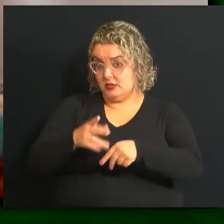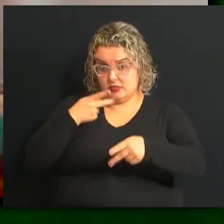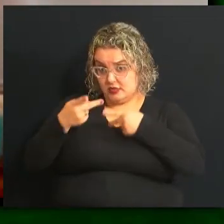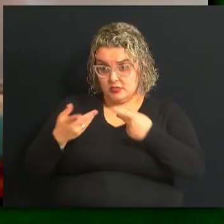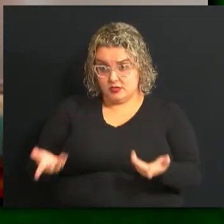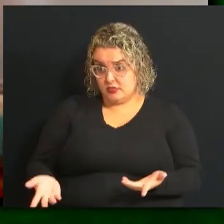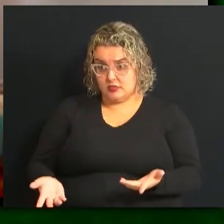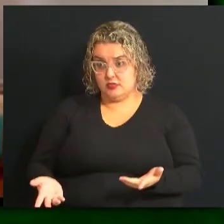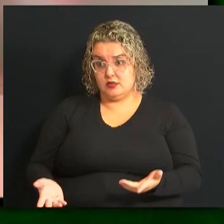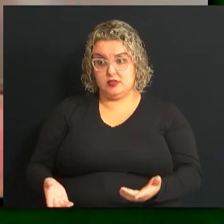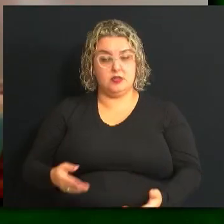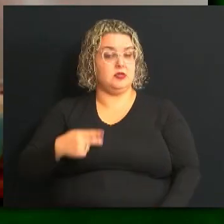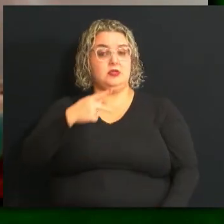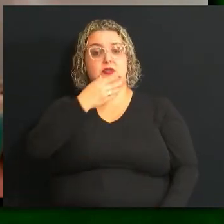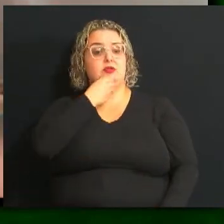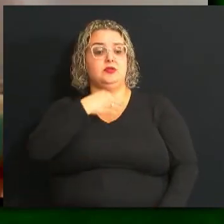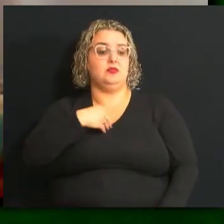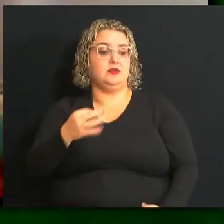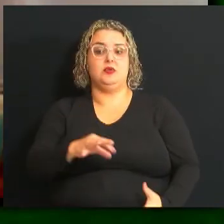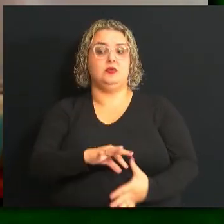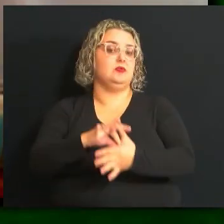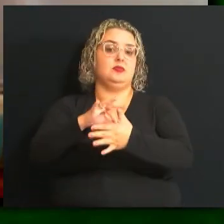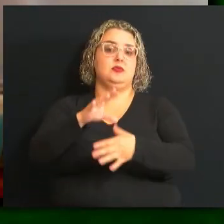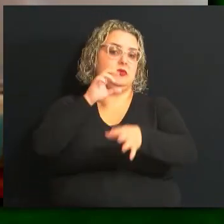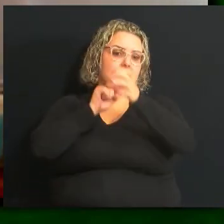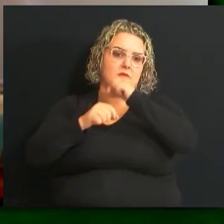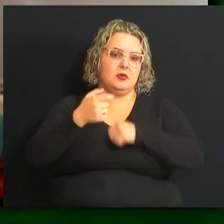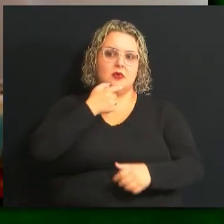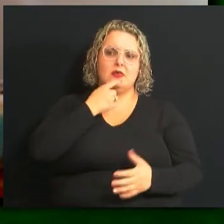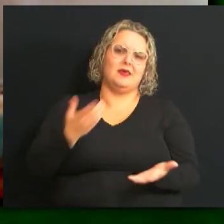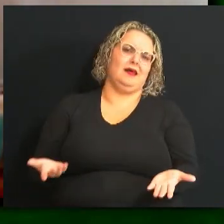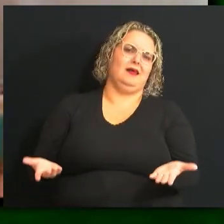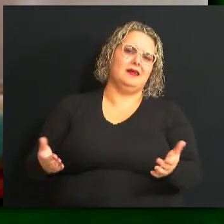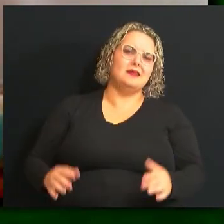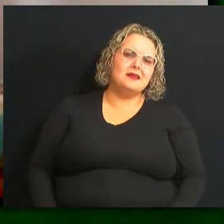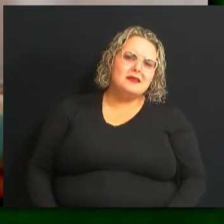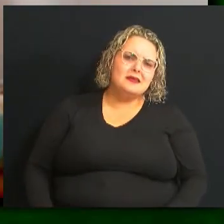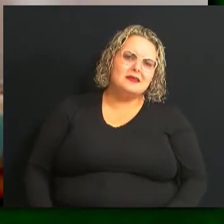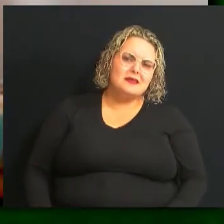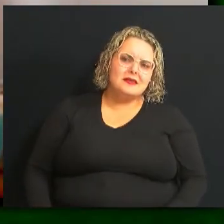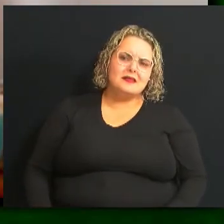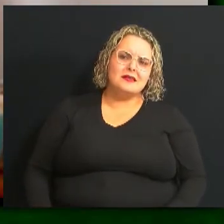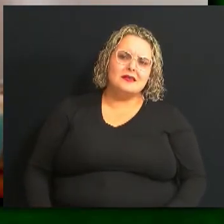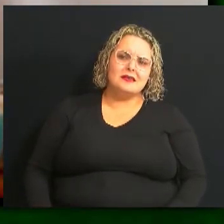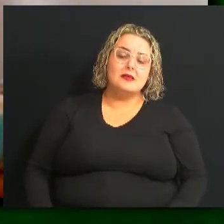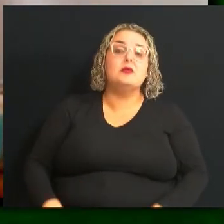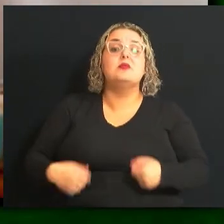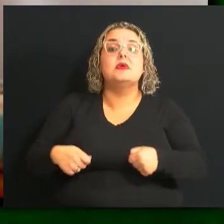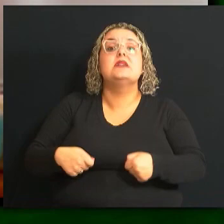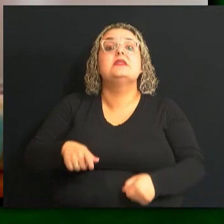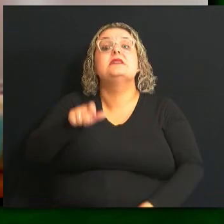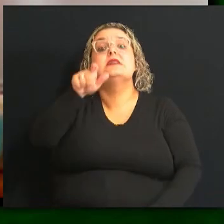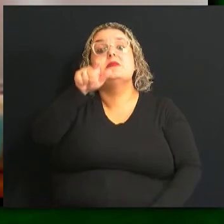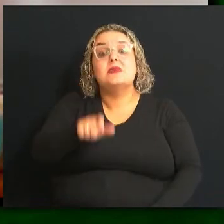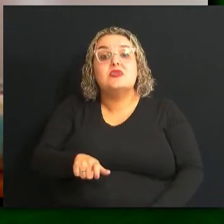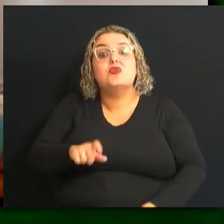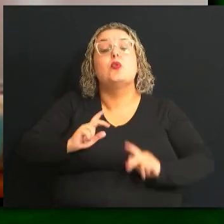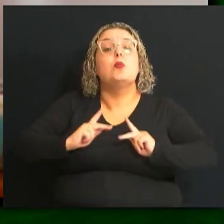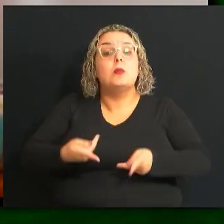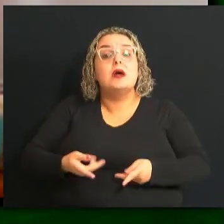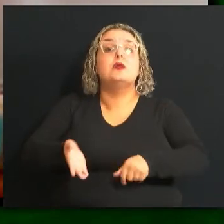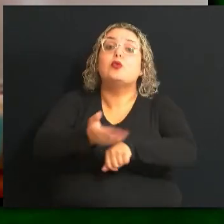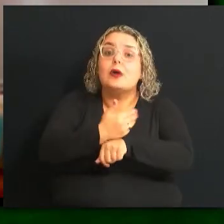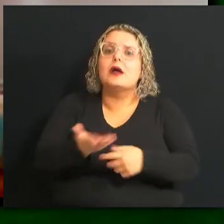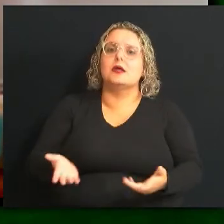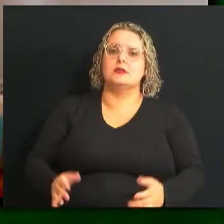Seu filho pode ser um líder se aprender inglês. Escuta, ele tem que ser gente antes, ele tem que ser humano.